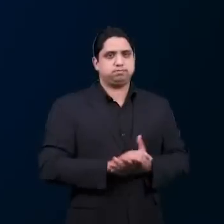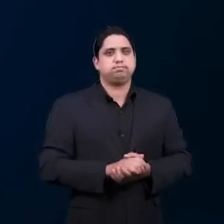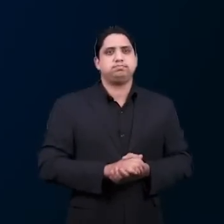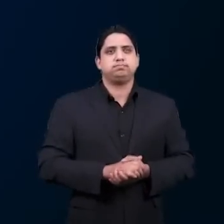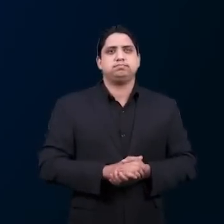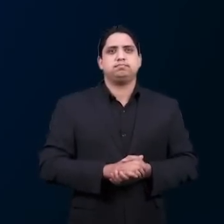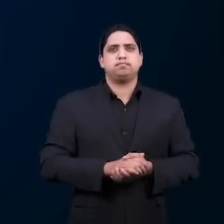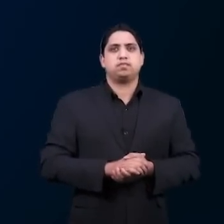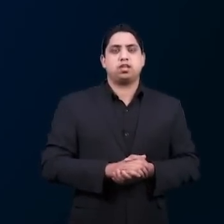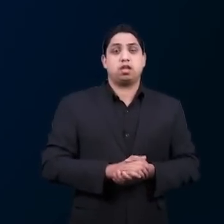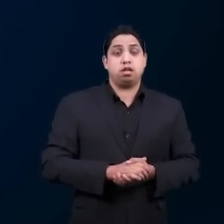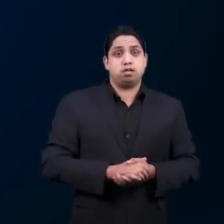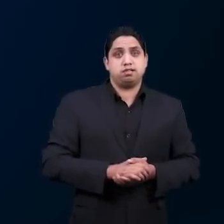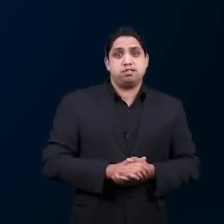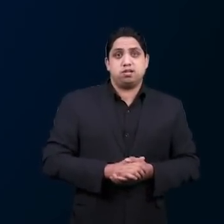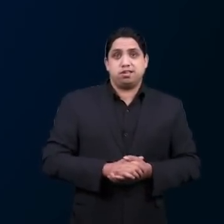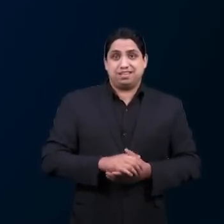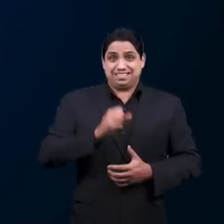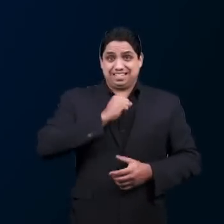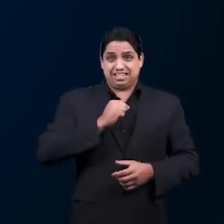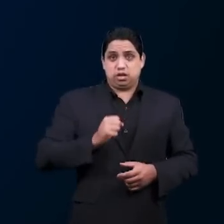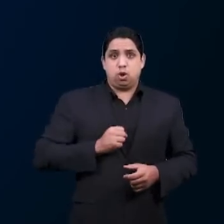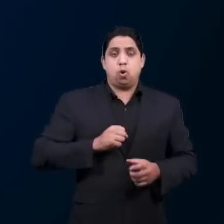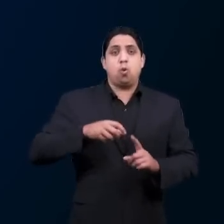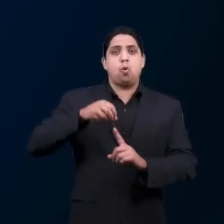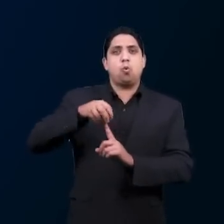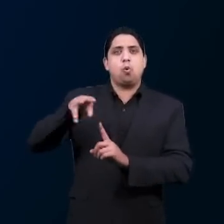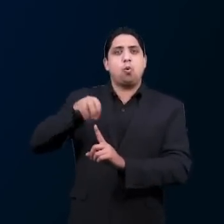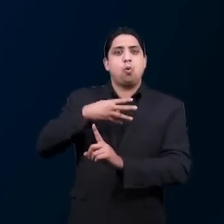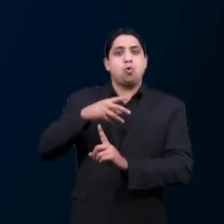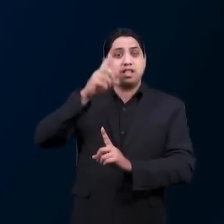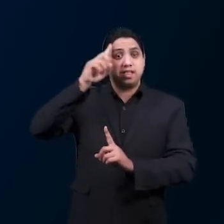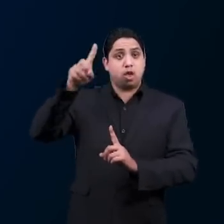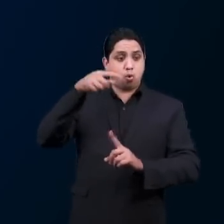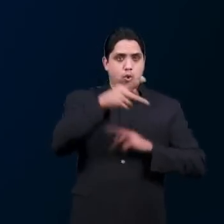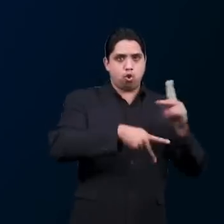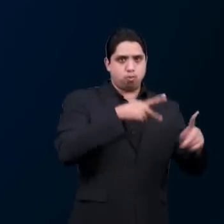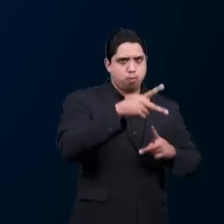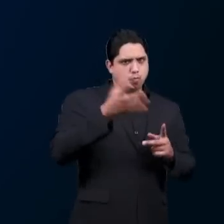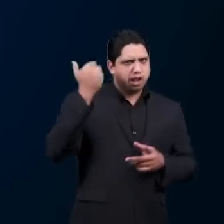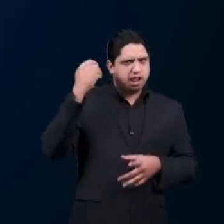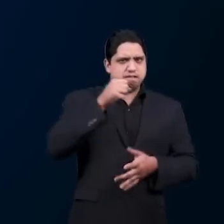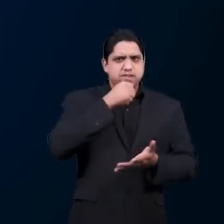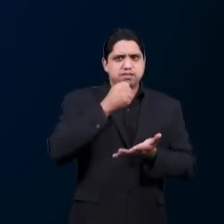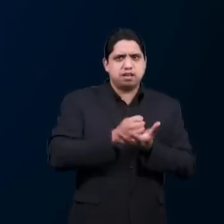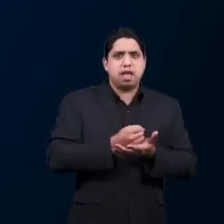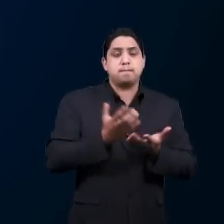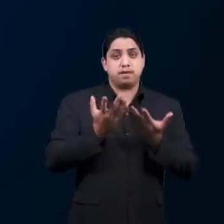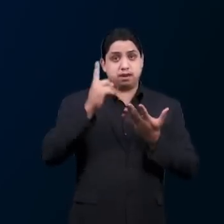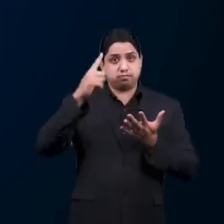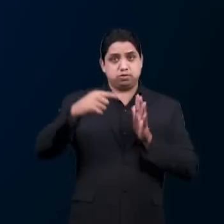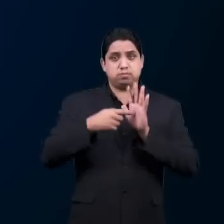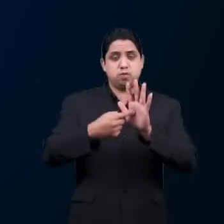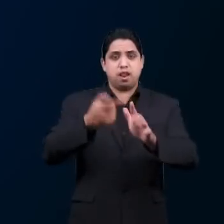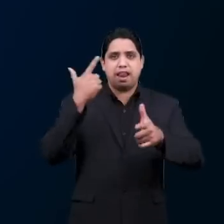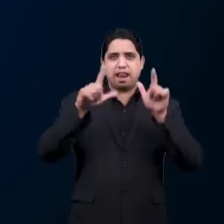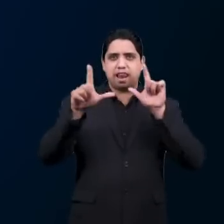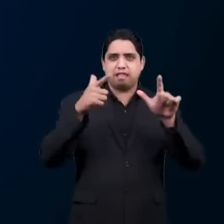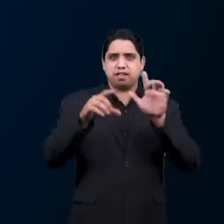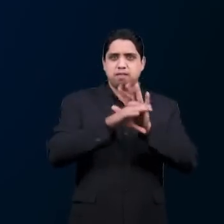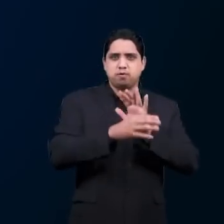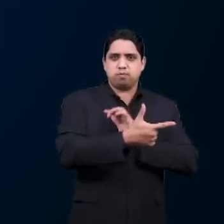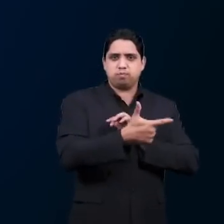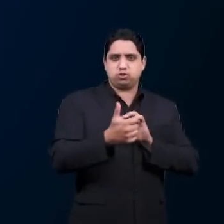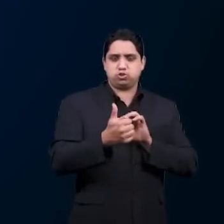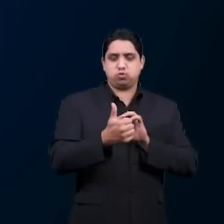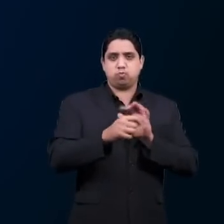Le sacrificateur était le médiateur entre Dieu et le peuple. C'est ce qui nous dit la parole du Seigneur dans le livre de Lévitique,